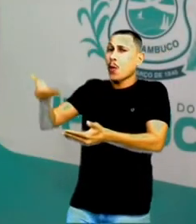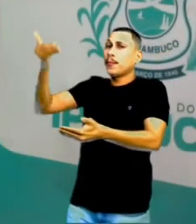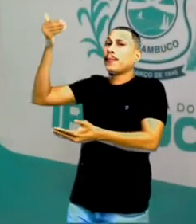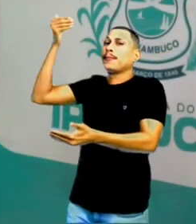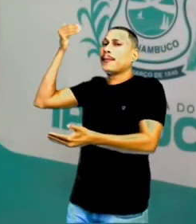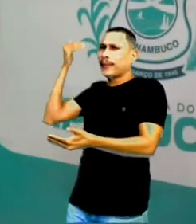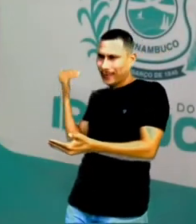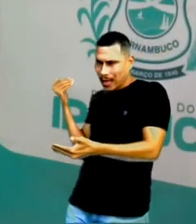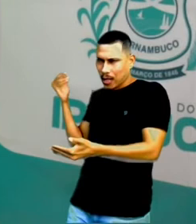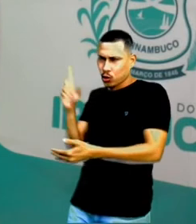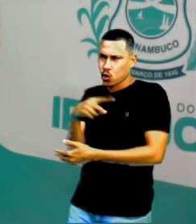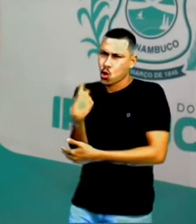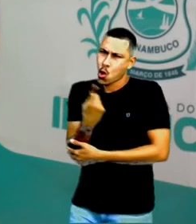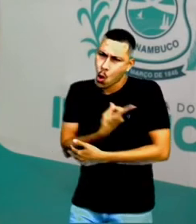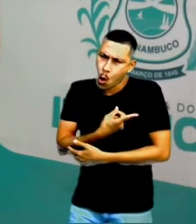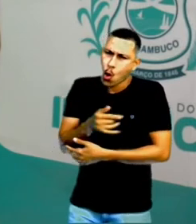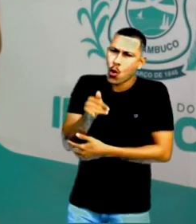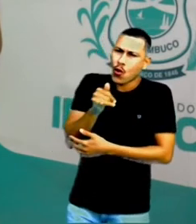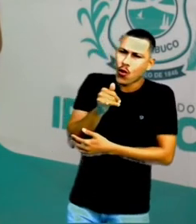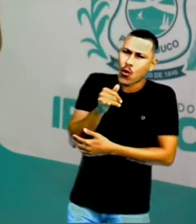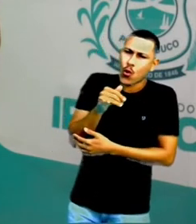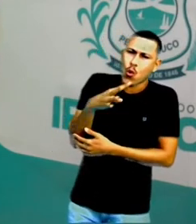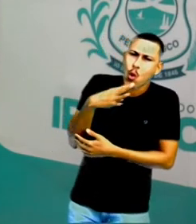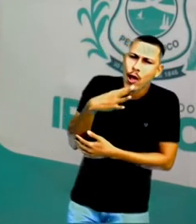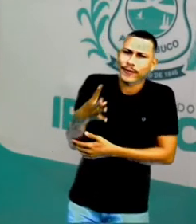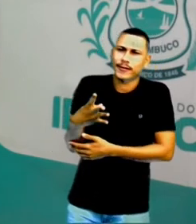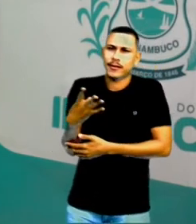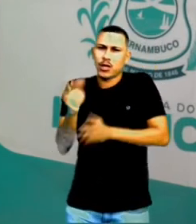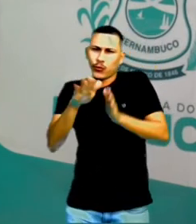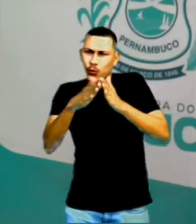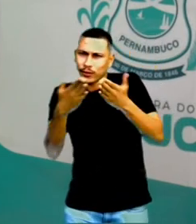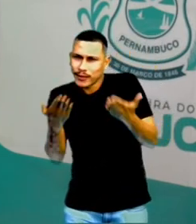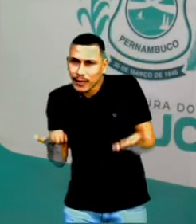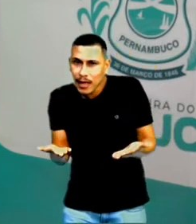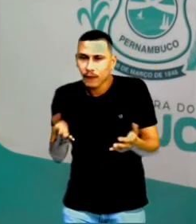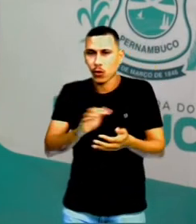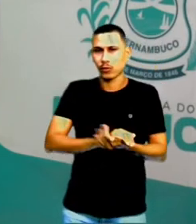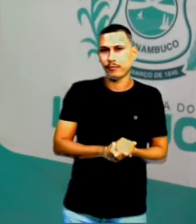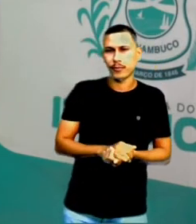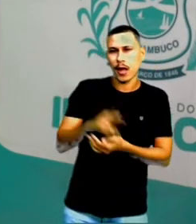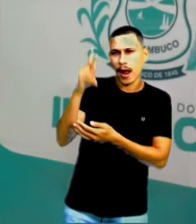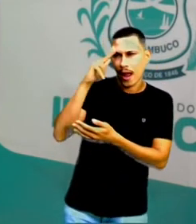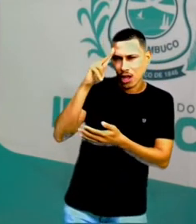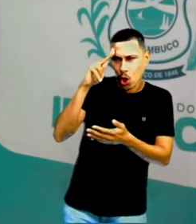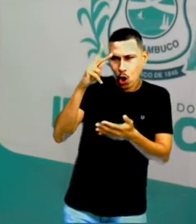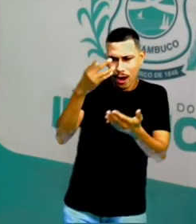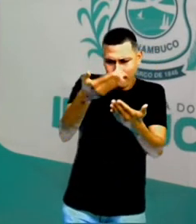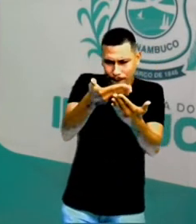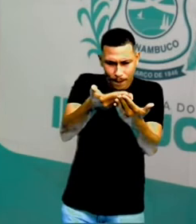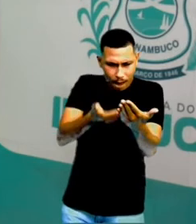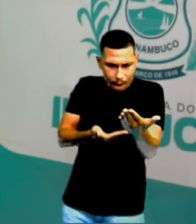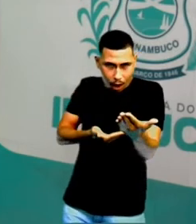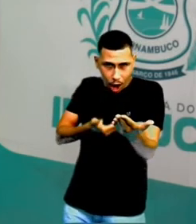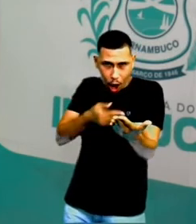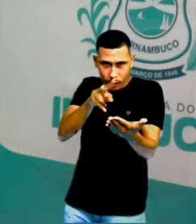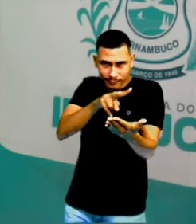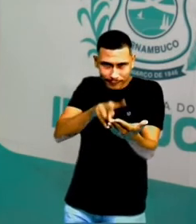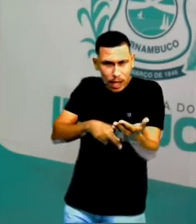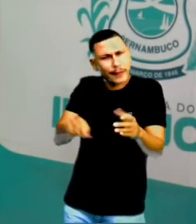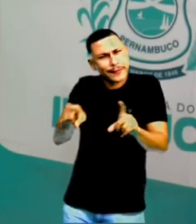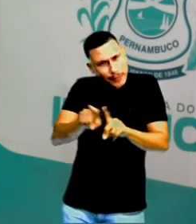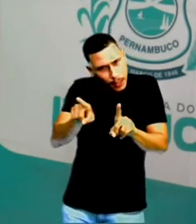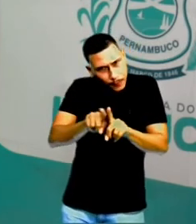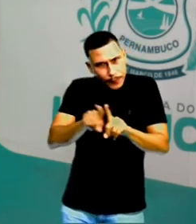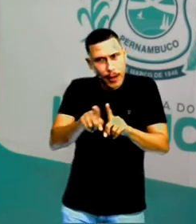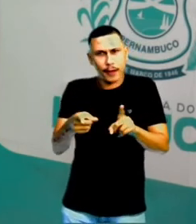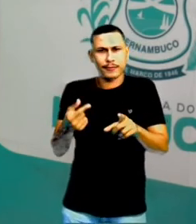antigamente que a gente só conhece nos livros, esses relatos são também